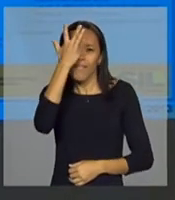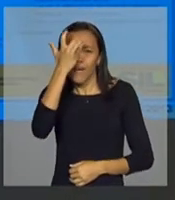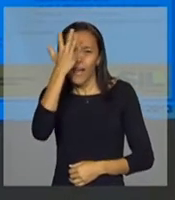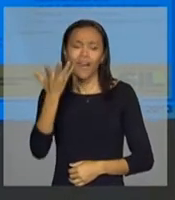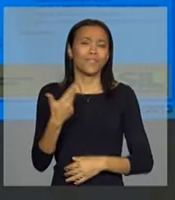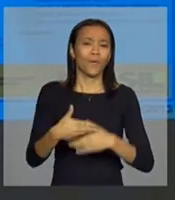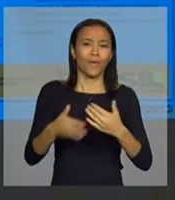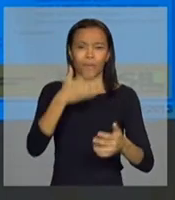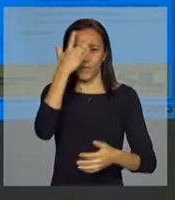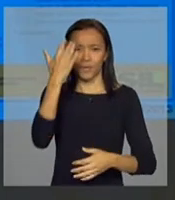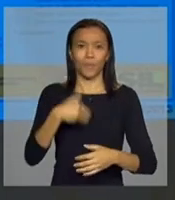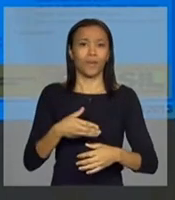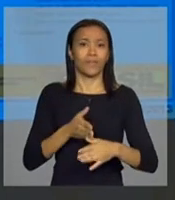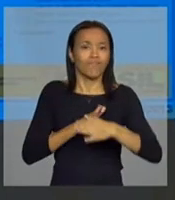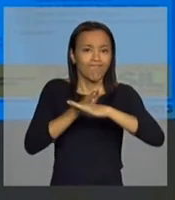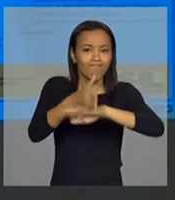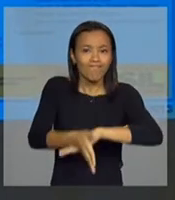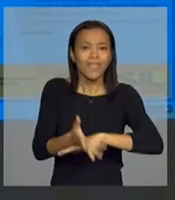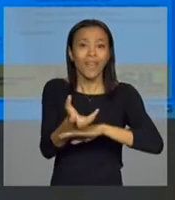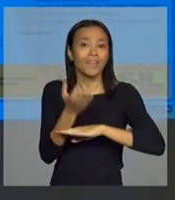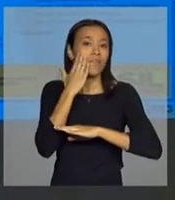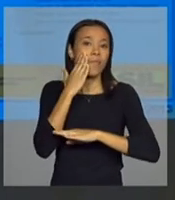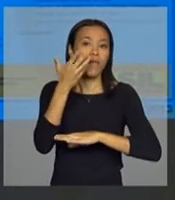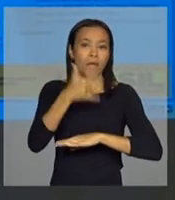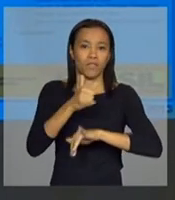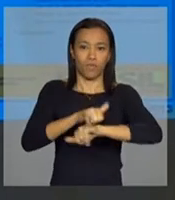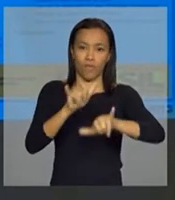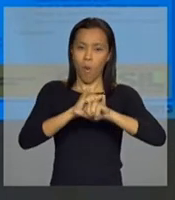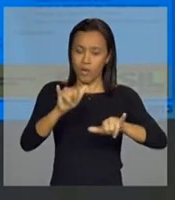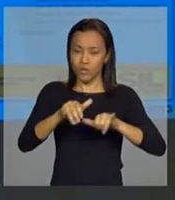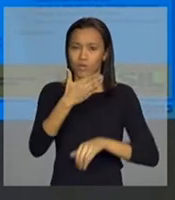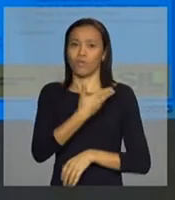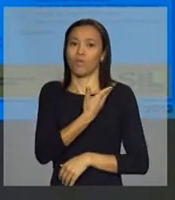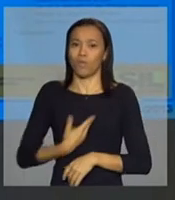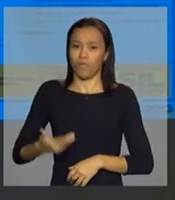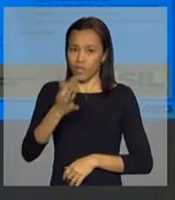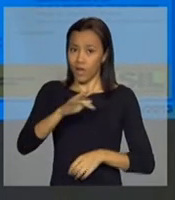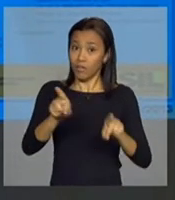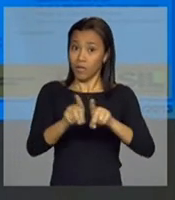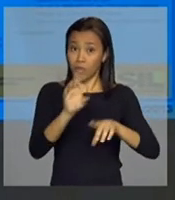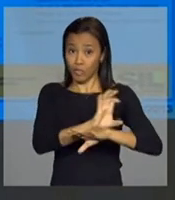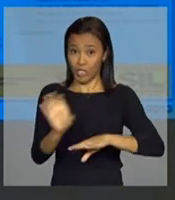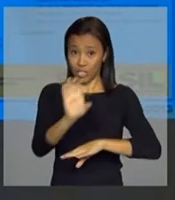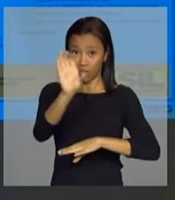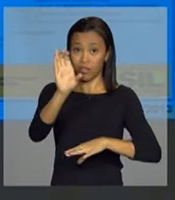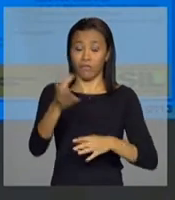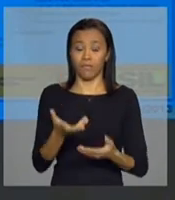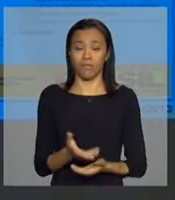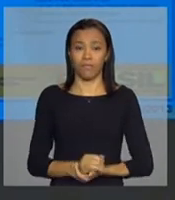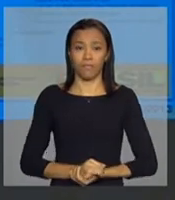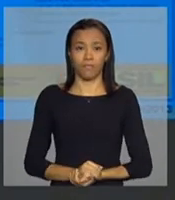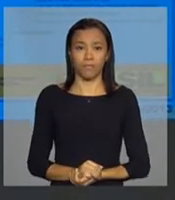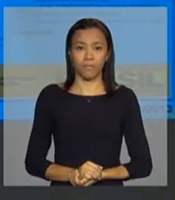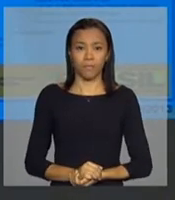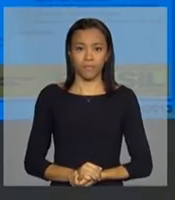vida do cidadão que precisa pedir informação para o governo federal e para os estados e para o Distrito Federal.